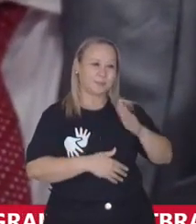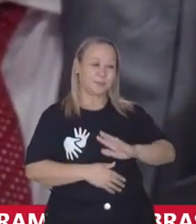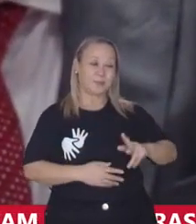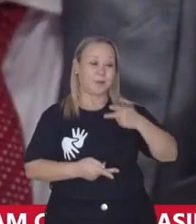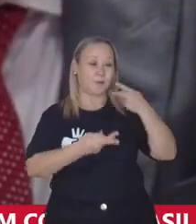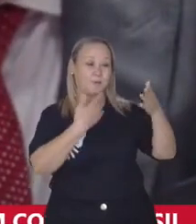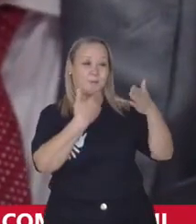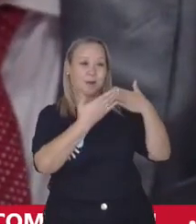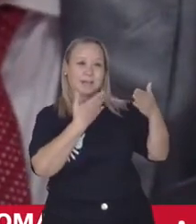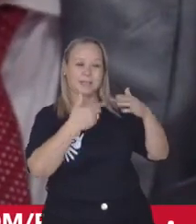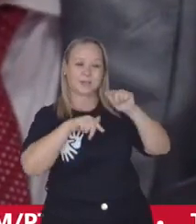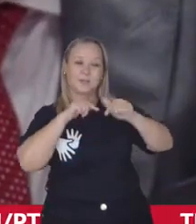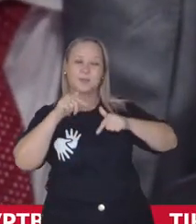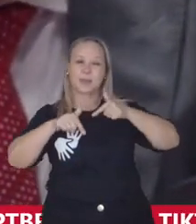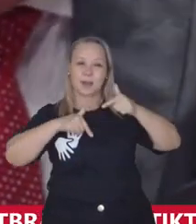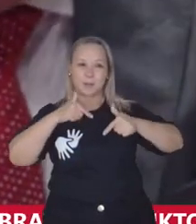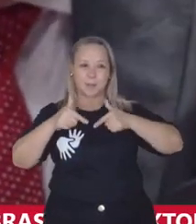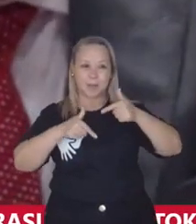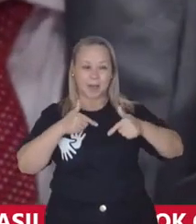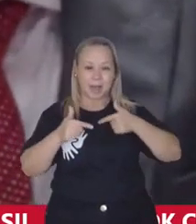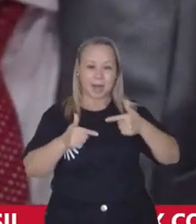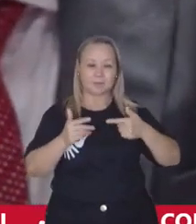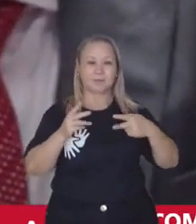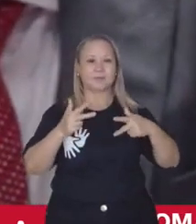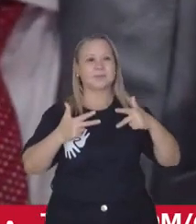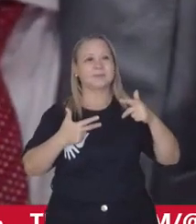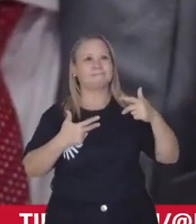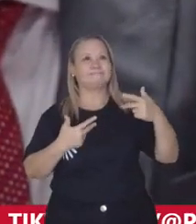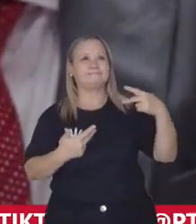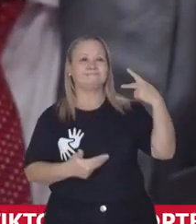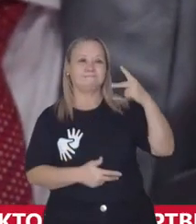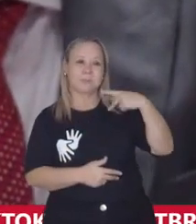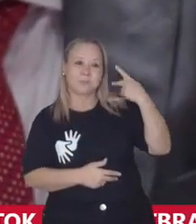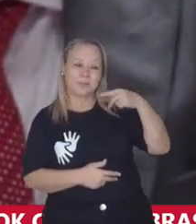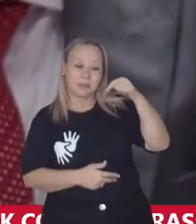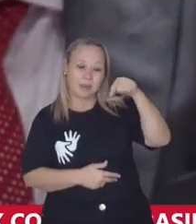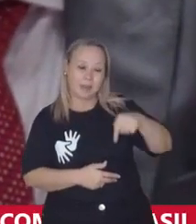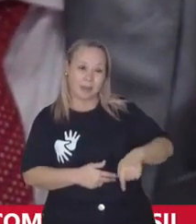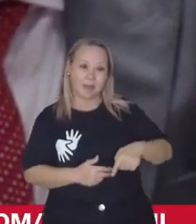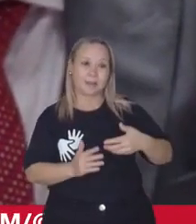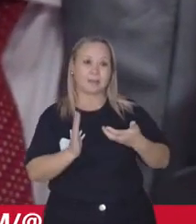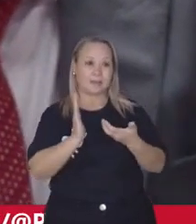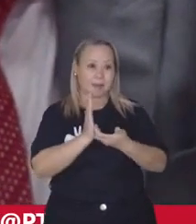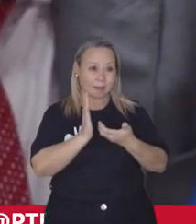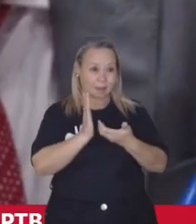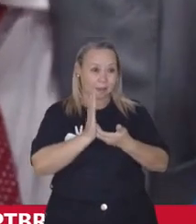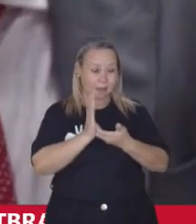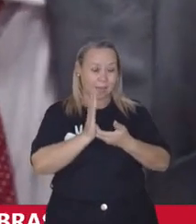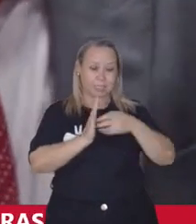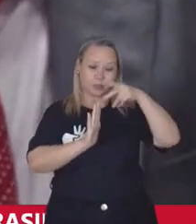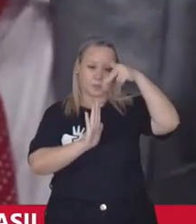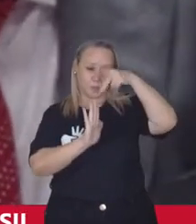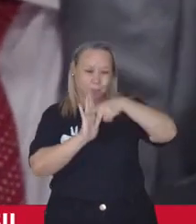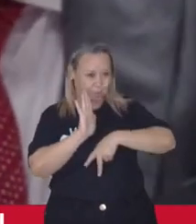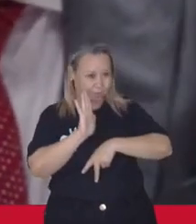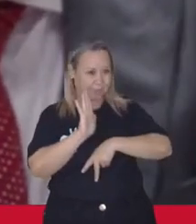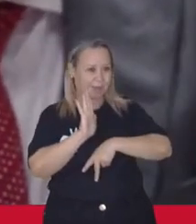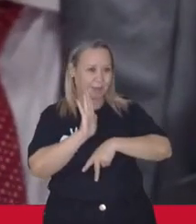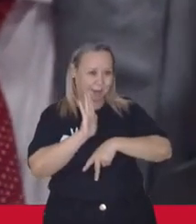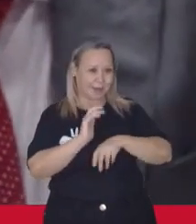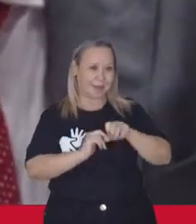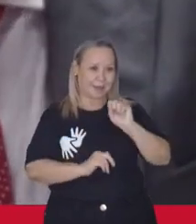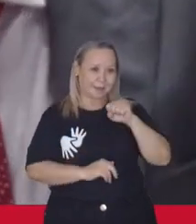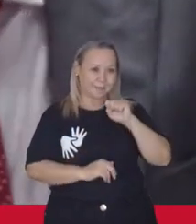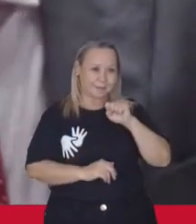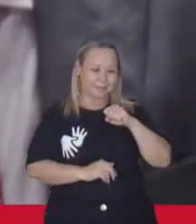sobre o trabalho dos parlamentares aqui na Câmara, dos projetos,